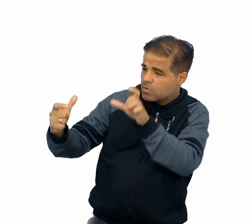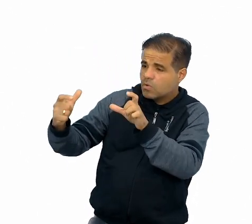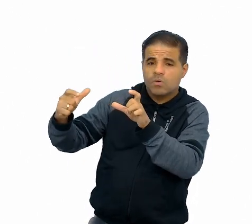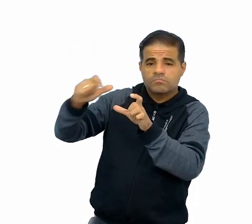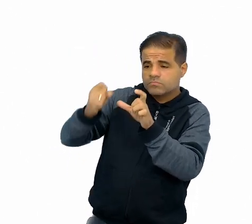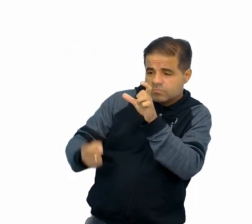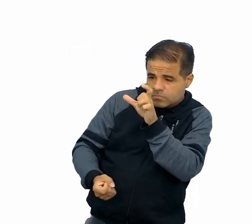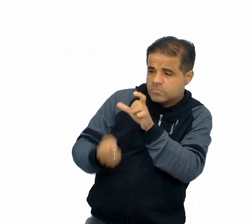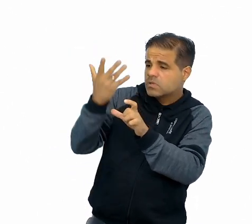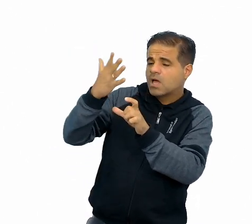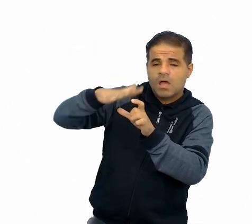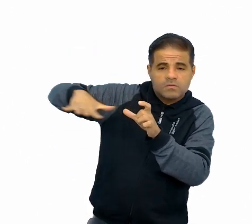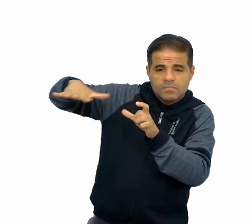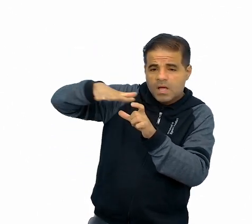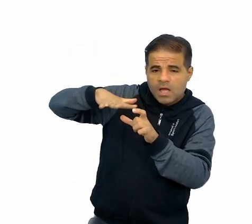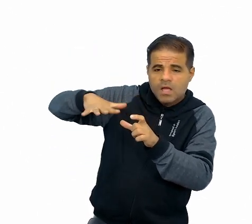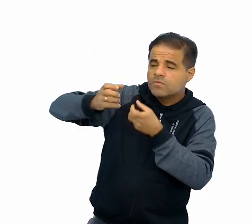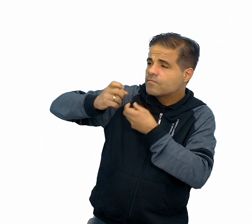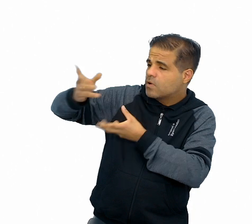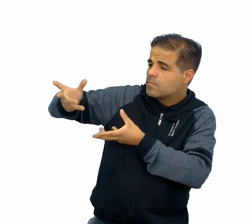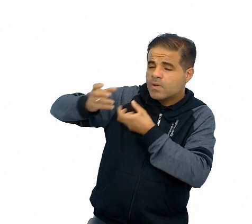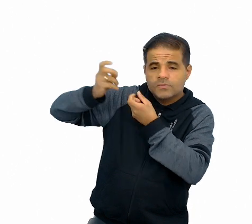um espaço para que as informações